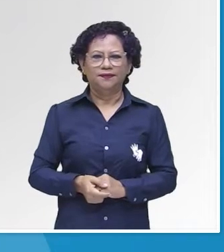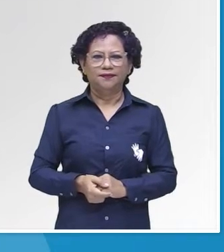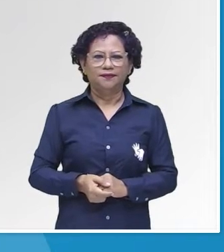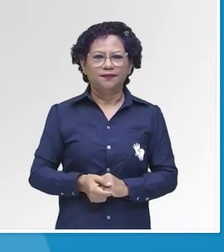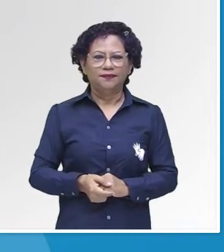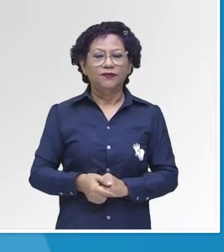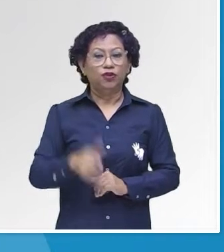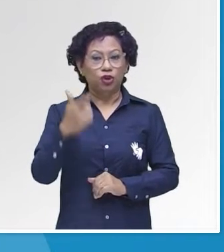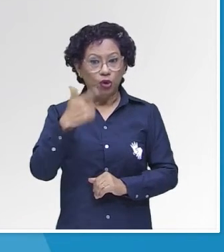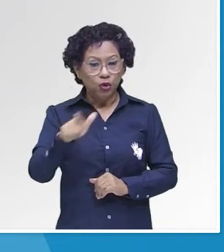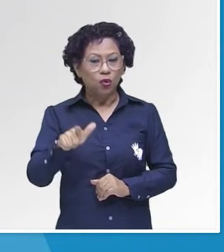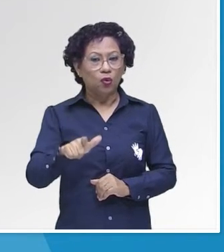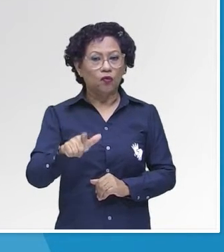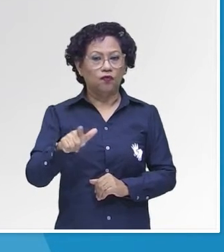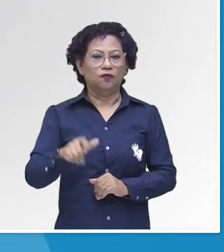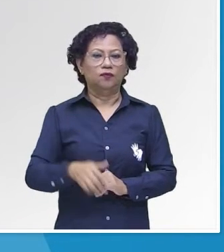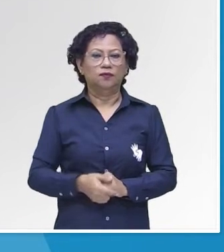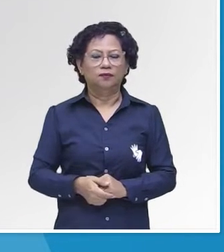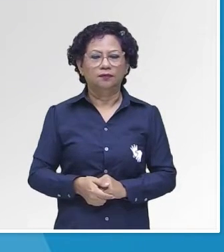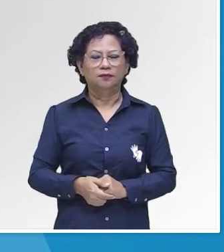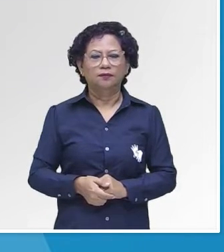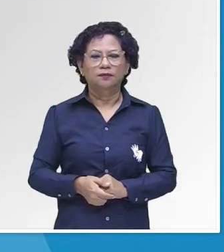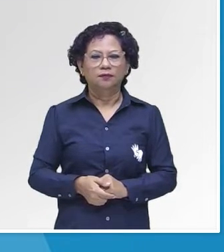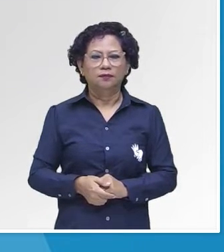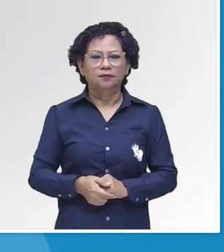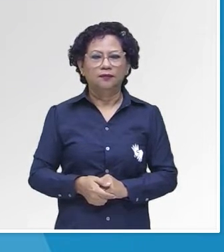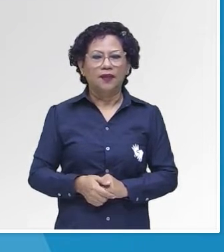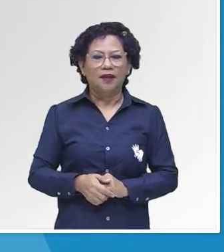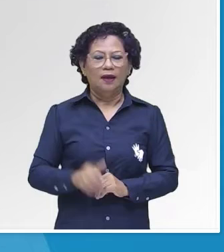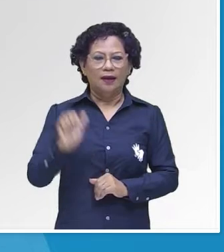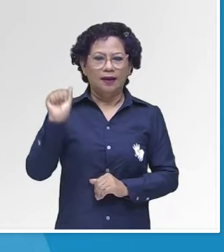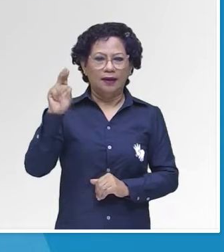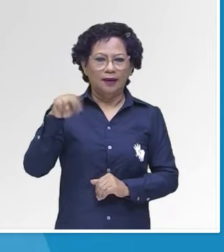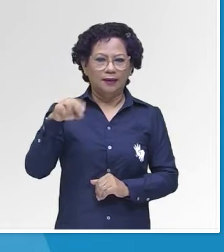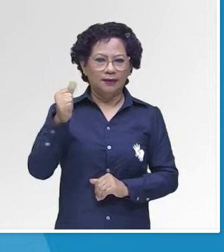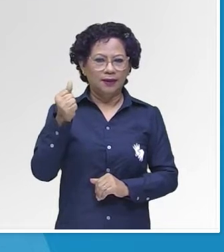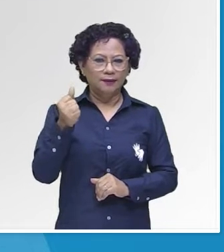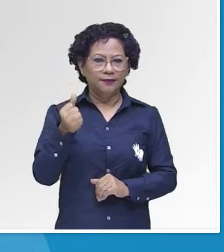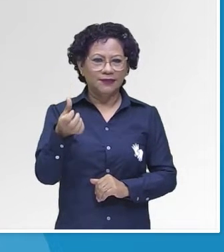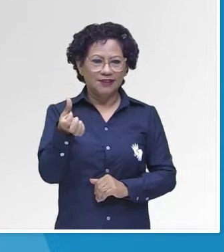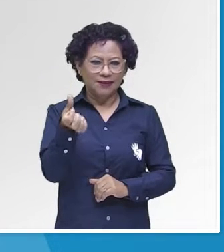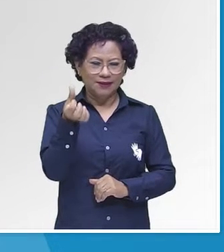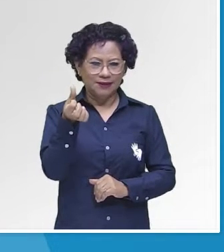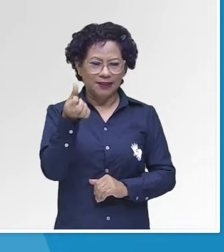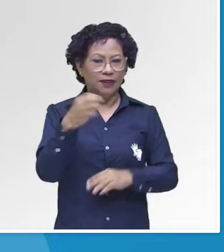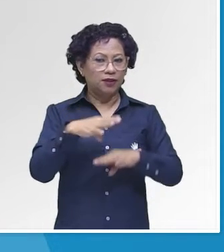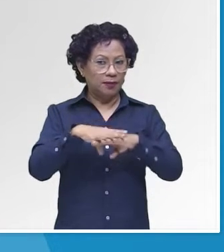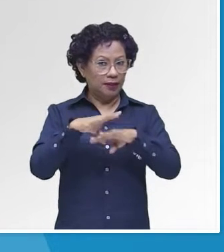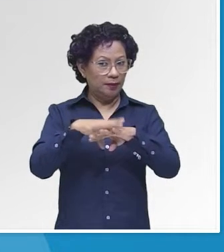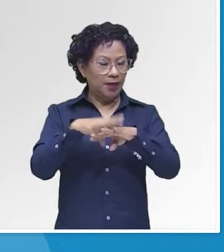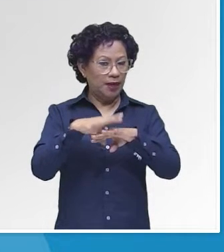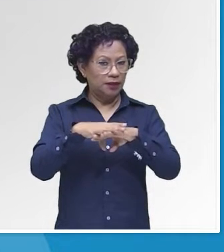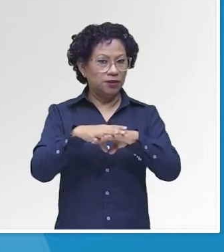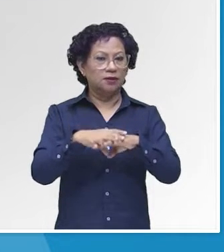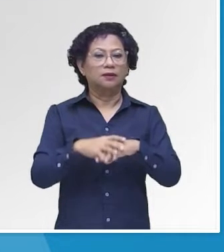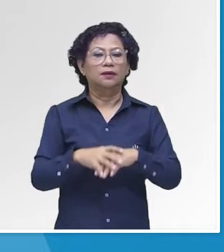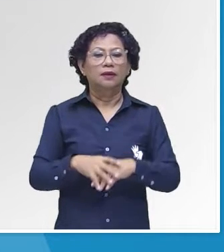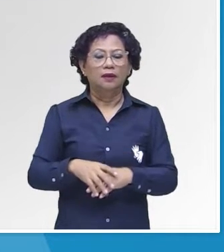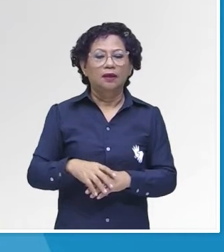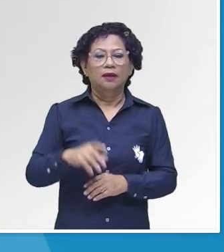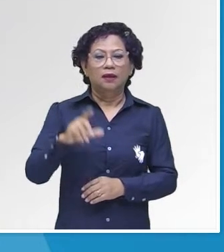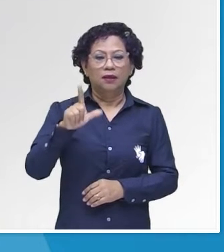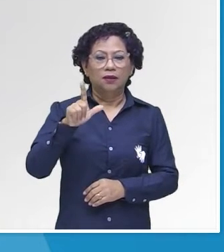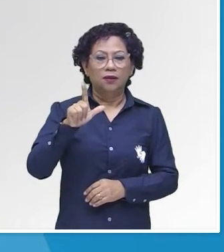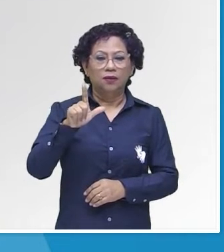uma vez para a gente analisar juntos. Olha lá, acompanhe. Observe então as notas de matemática de 4 alunas do 7º ano.